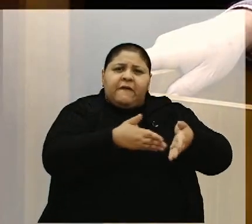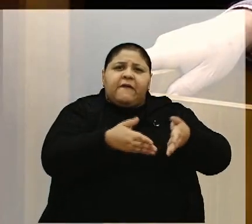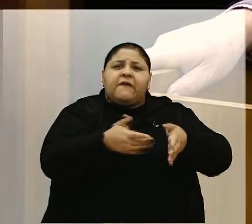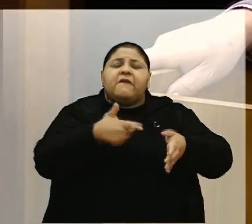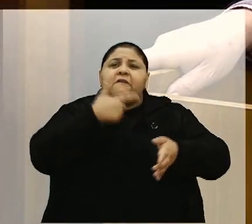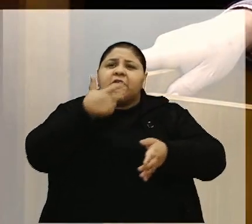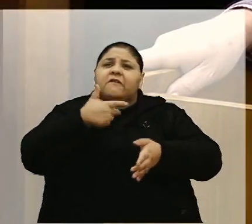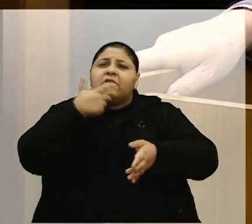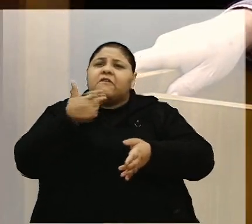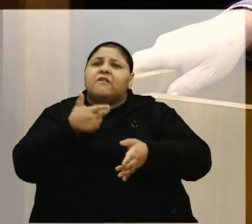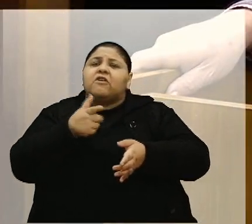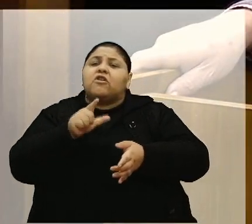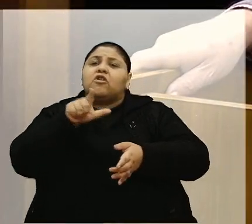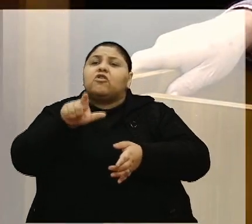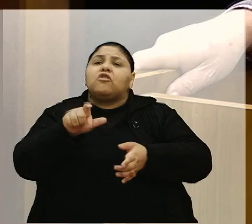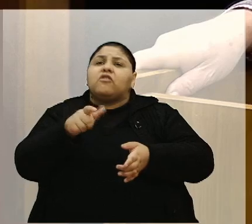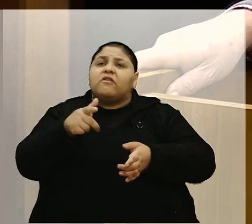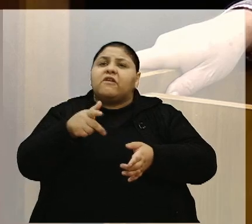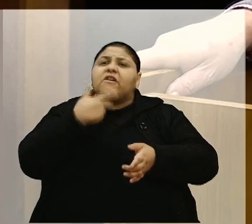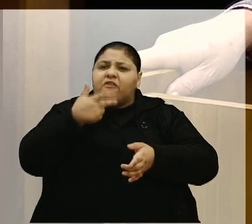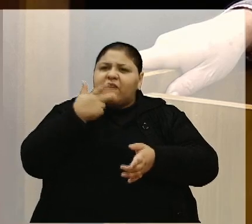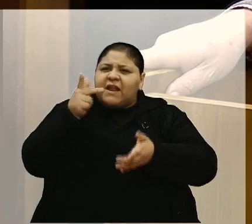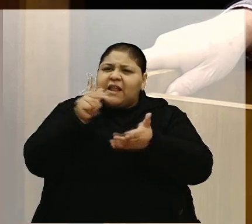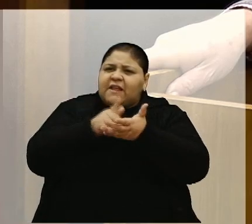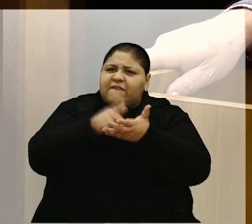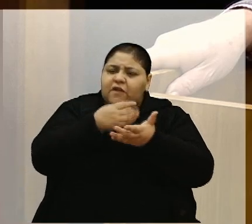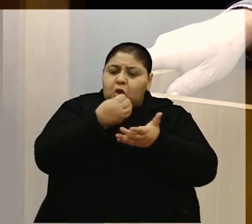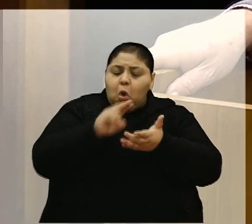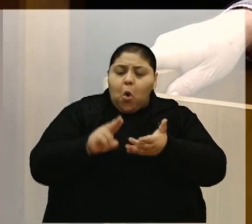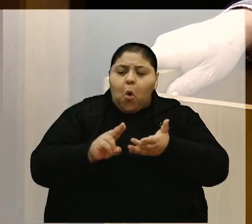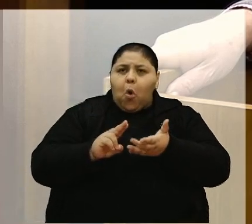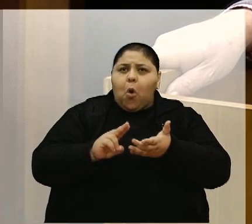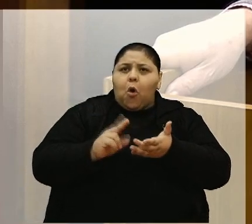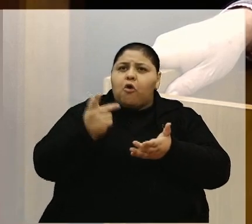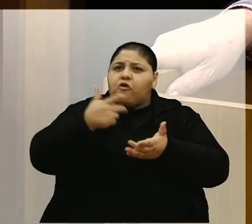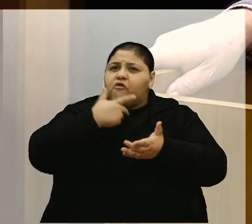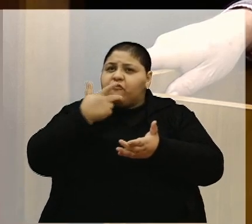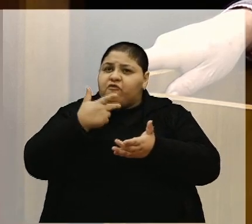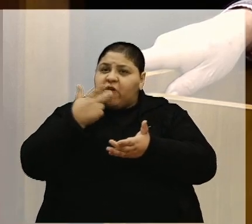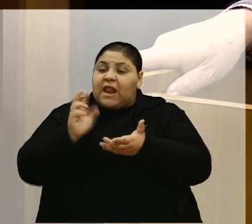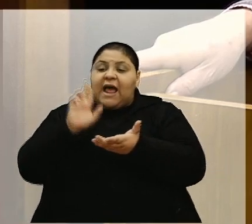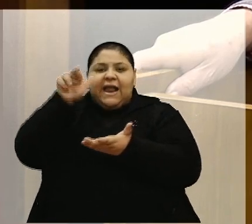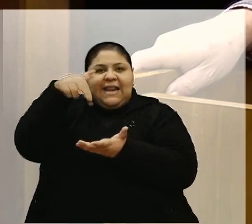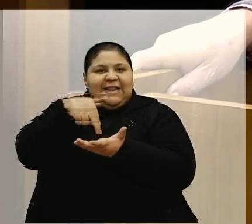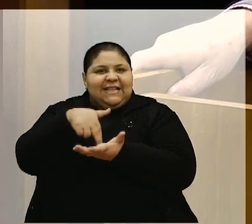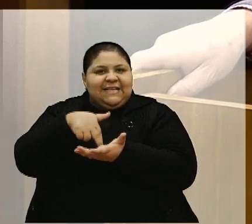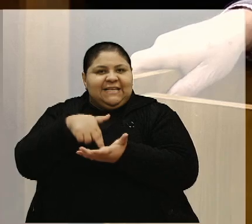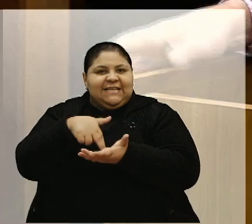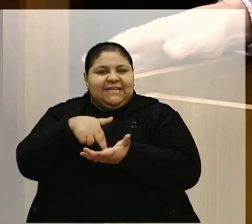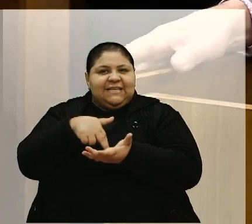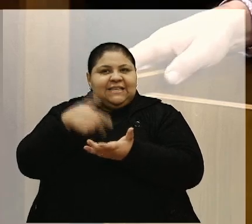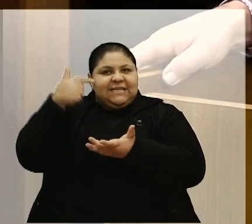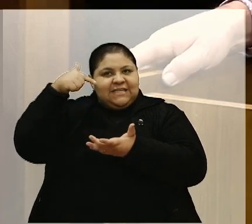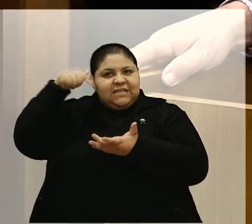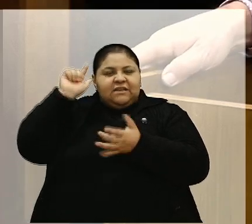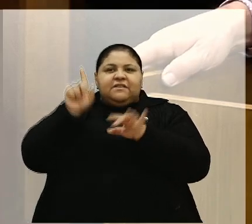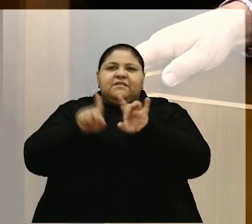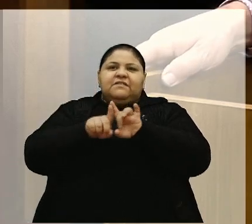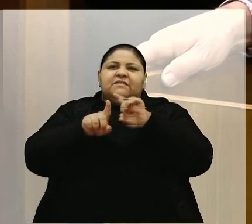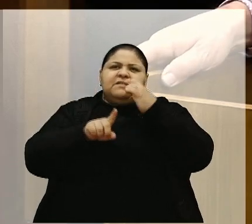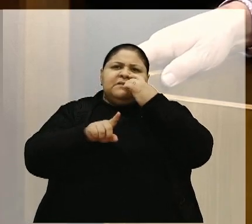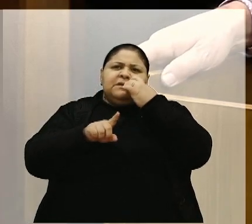disse assim para ela, tu quer que eu te fale a verdade ou tu quer que eu fale a realidade? Ontem de noite também o